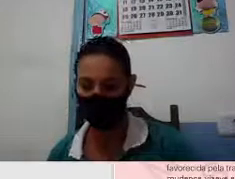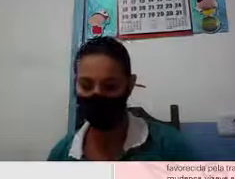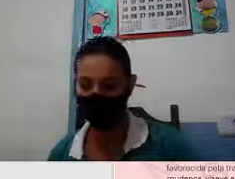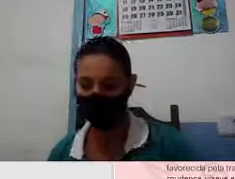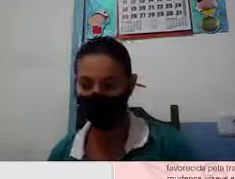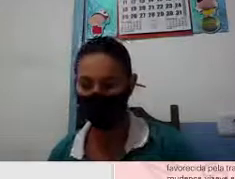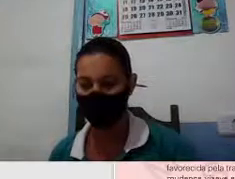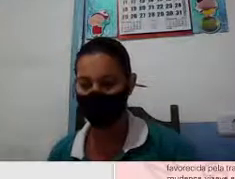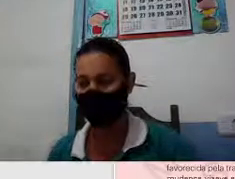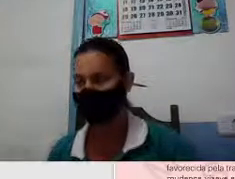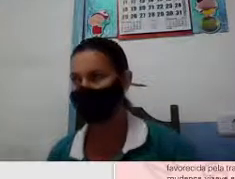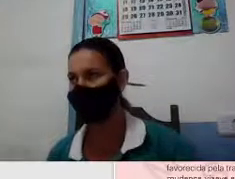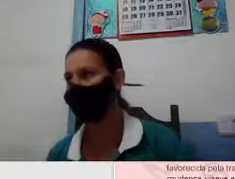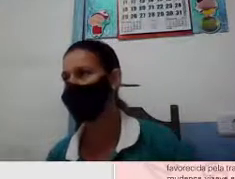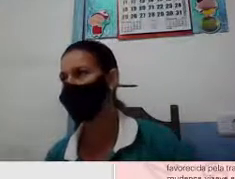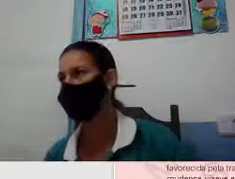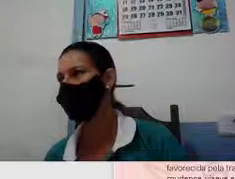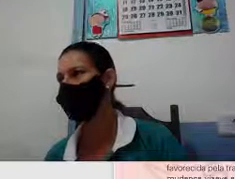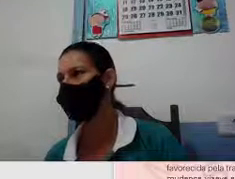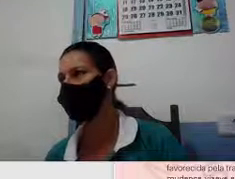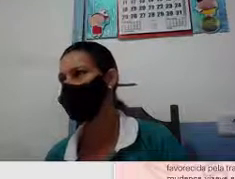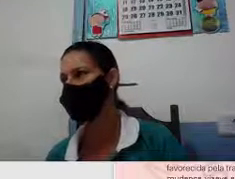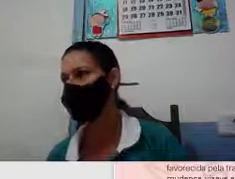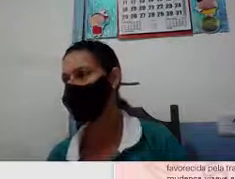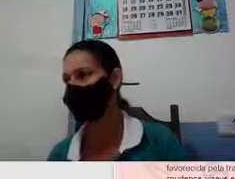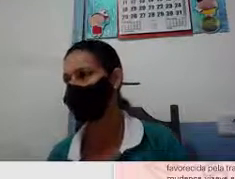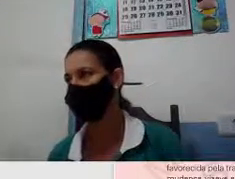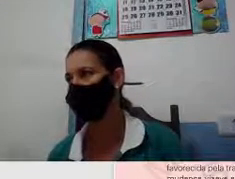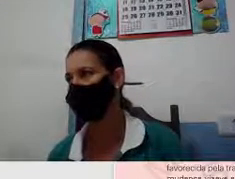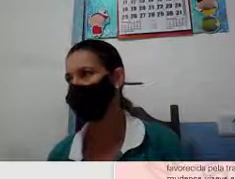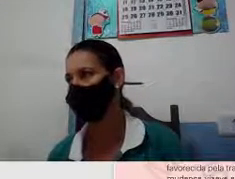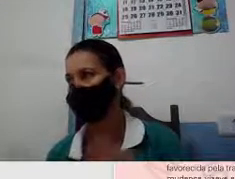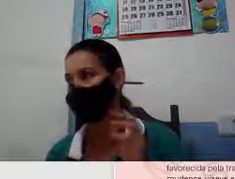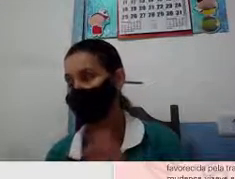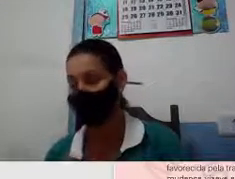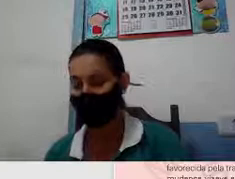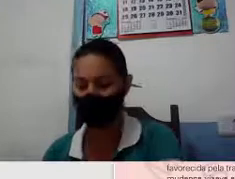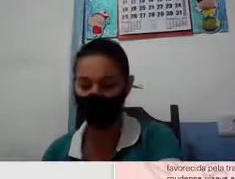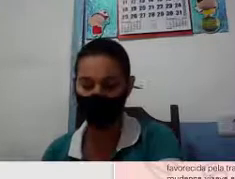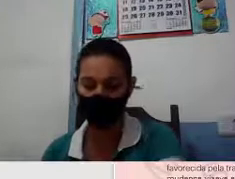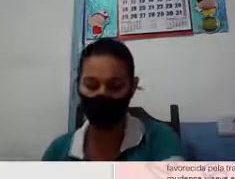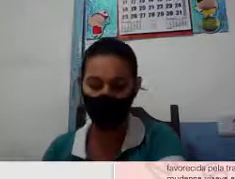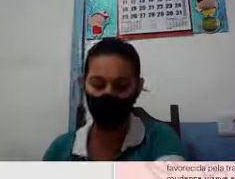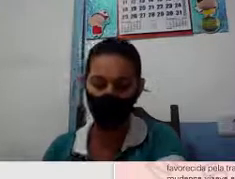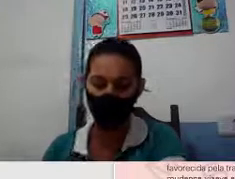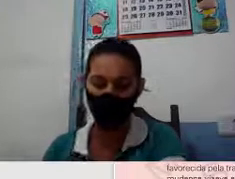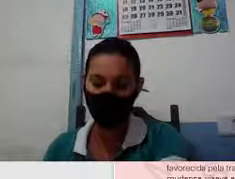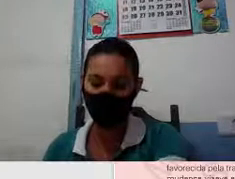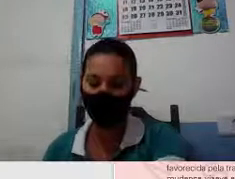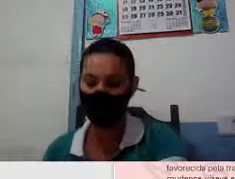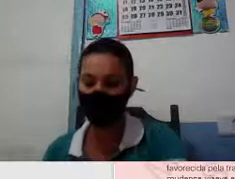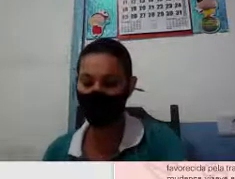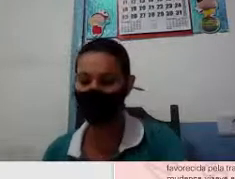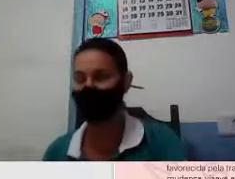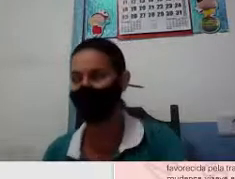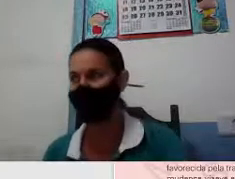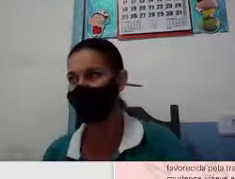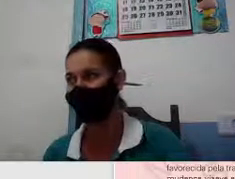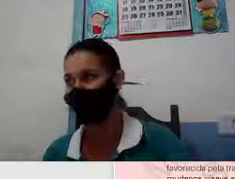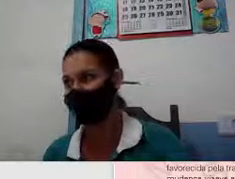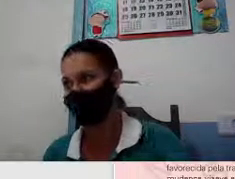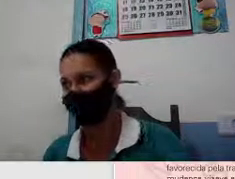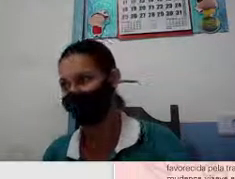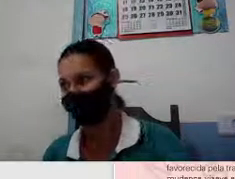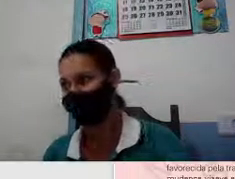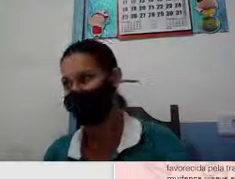composto seu estilo satírico, né? Então, tratava de textos mais pesados, né, que expôs grandes misérias do